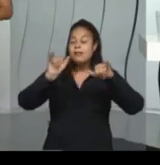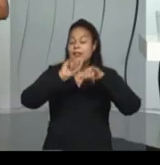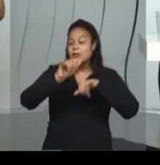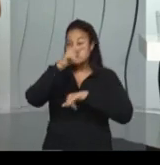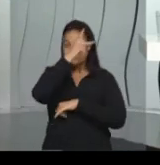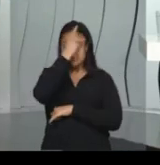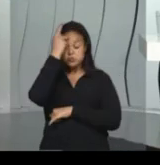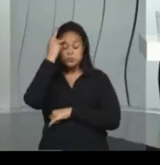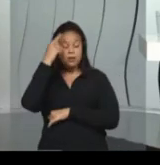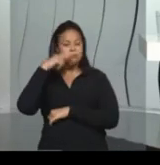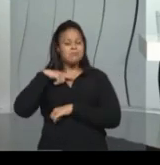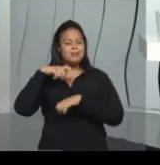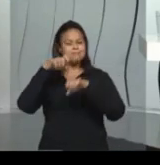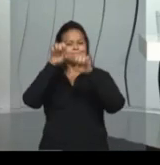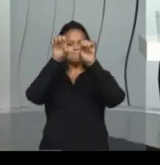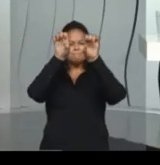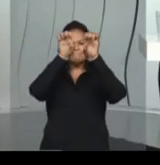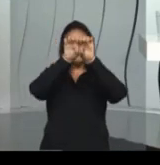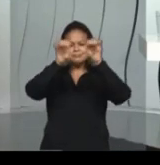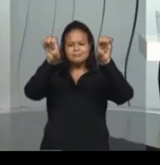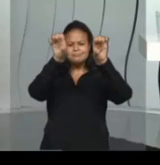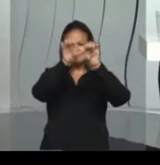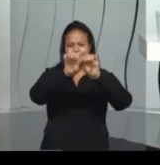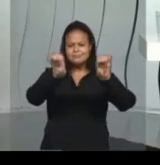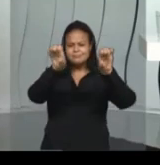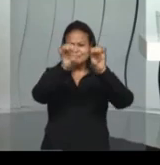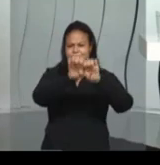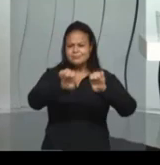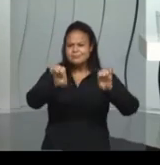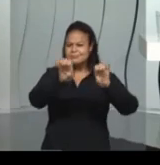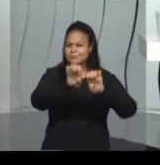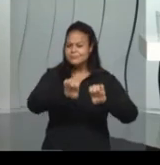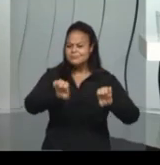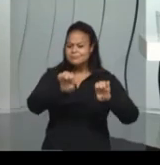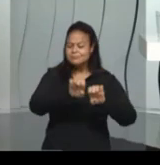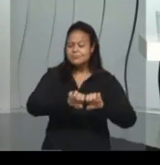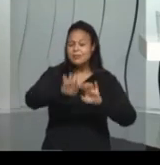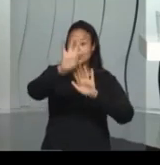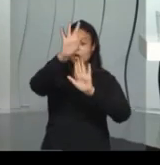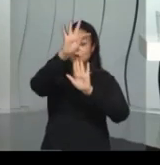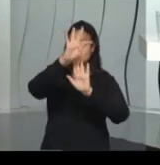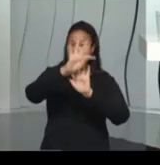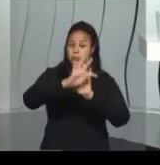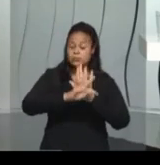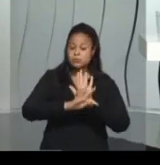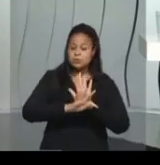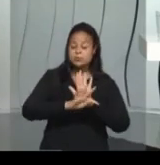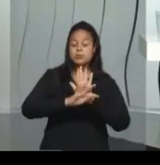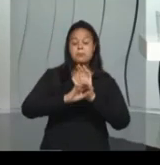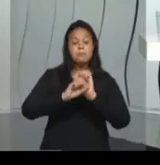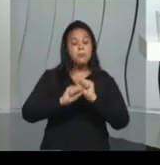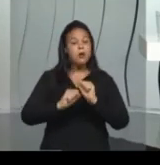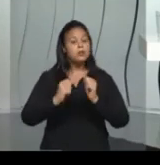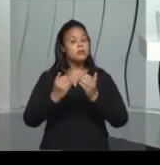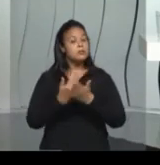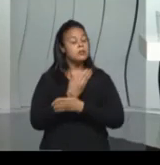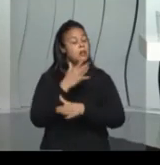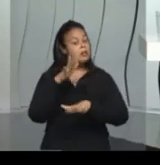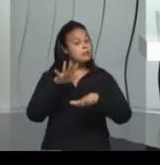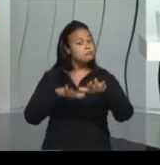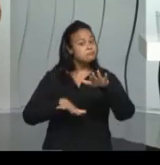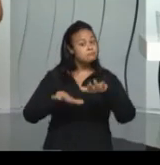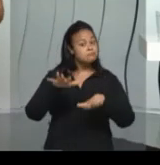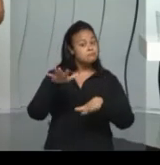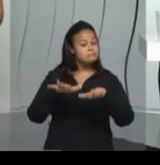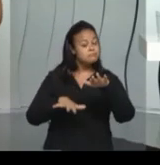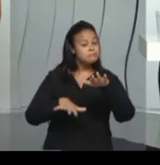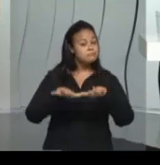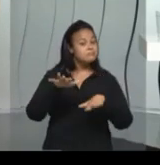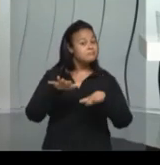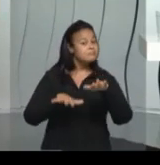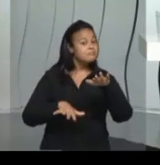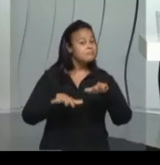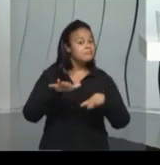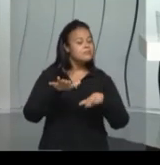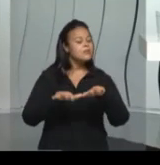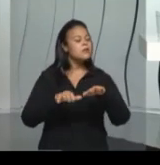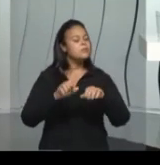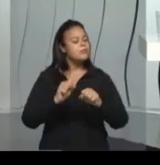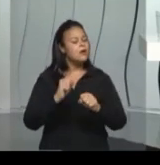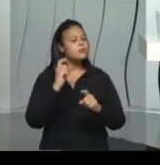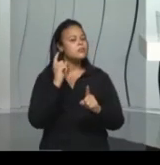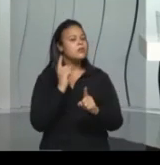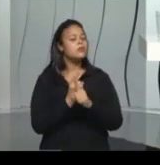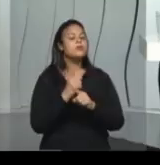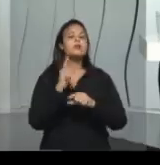estrutura. Pode ser que haja alguma flexibilidade, tá? Mas normalmente nós vamos encontrar